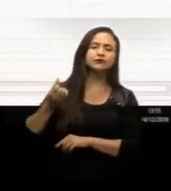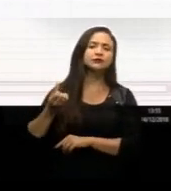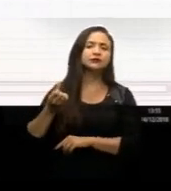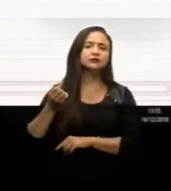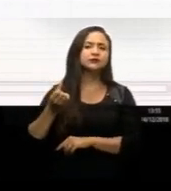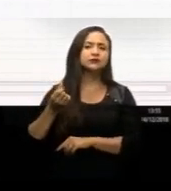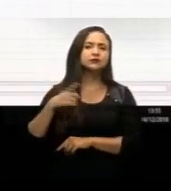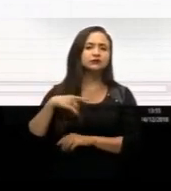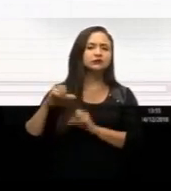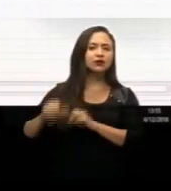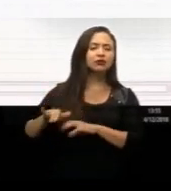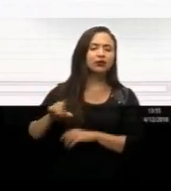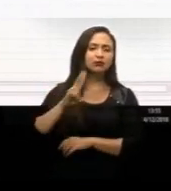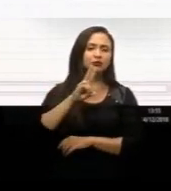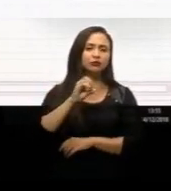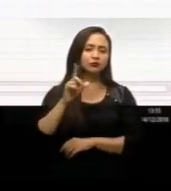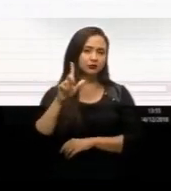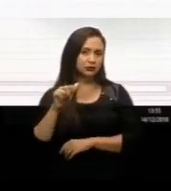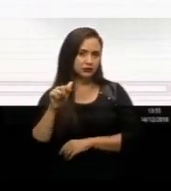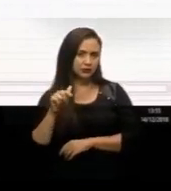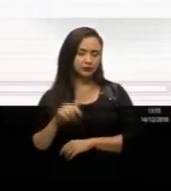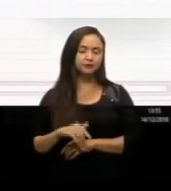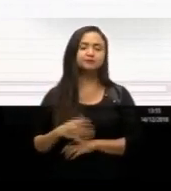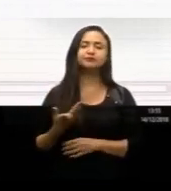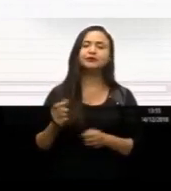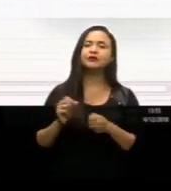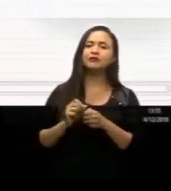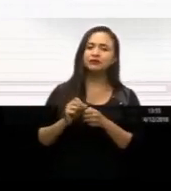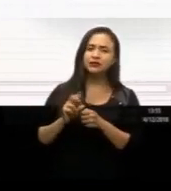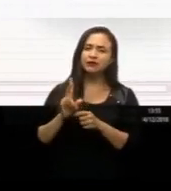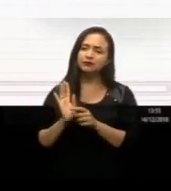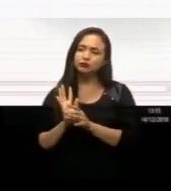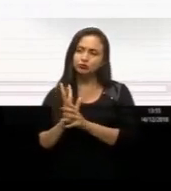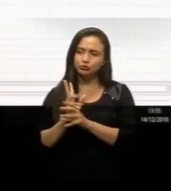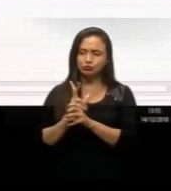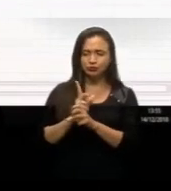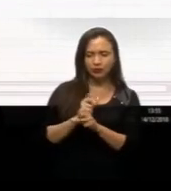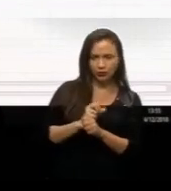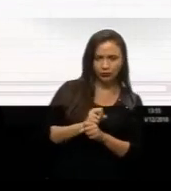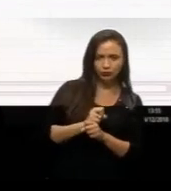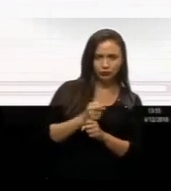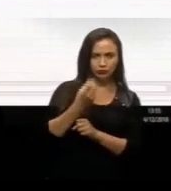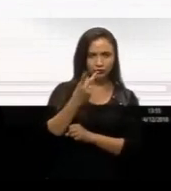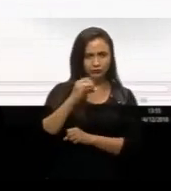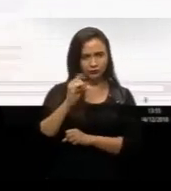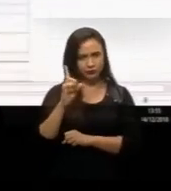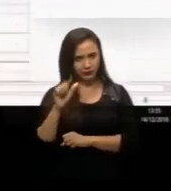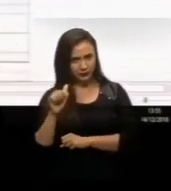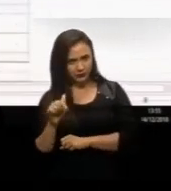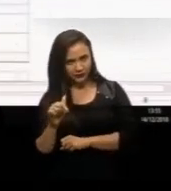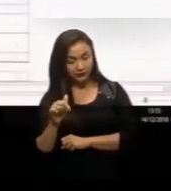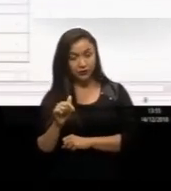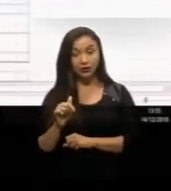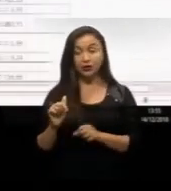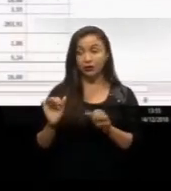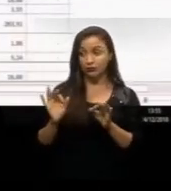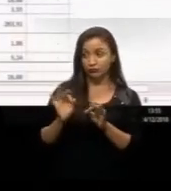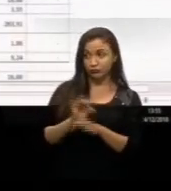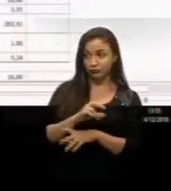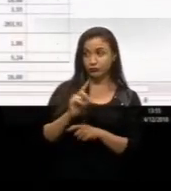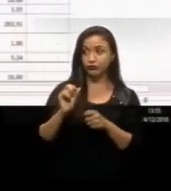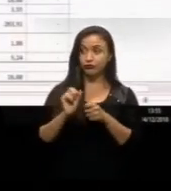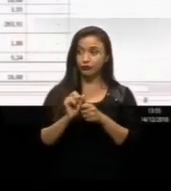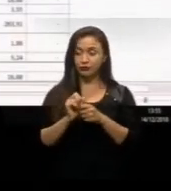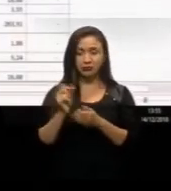você faça? A gente vai fazer o cálculo do mês 9 de 2017, ok? E depois você vai fazer